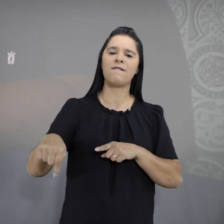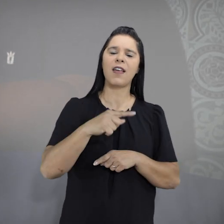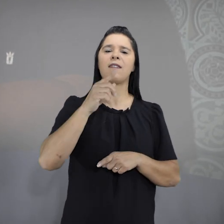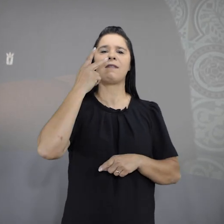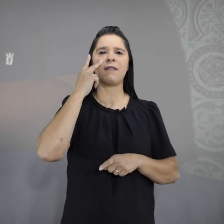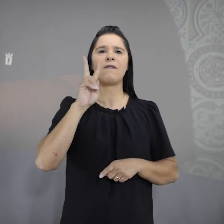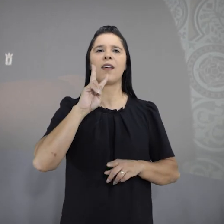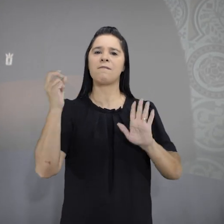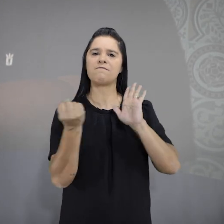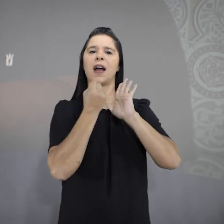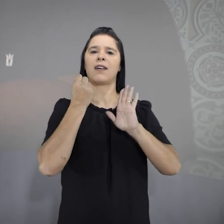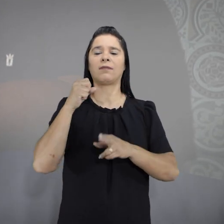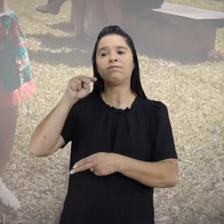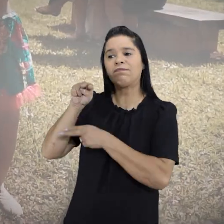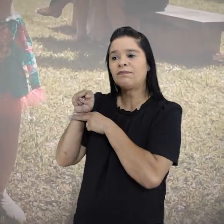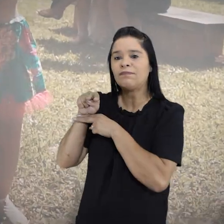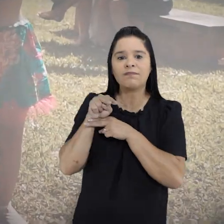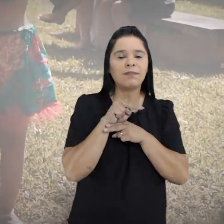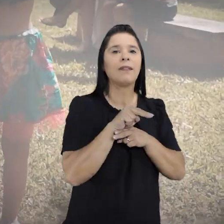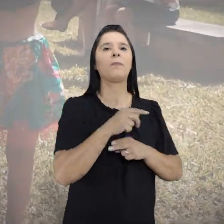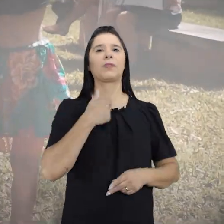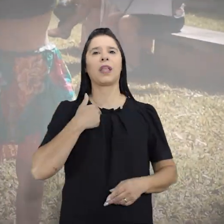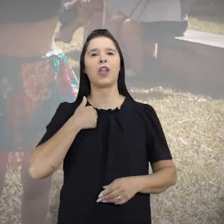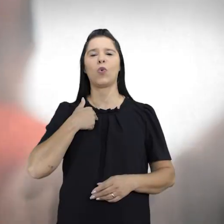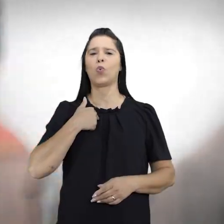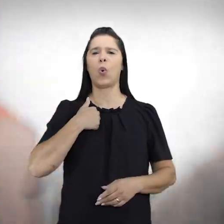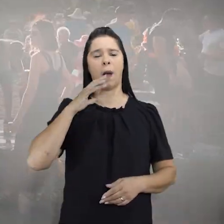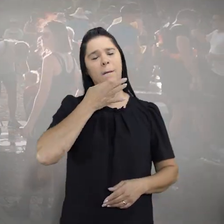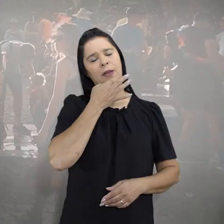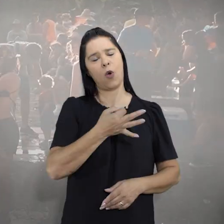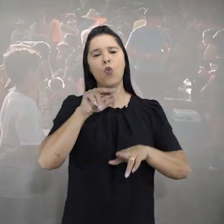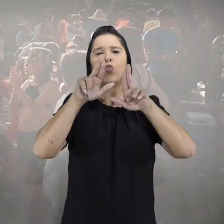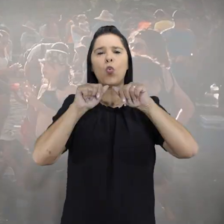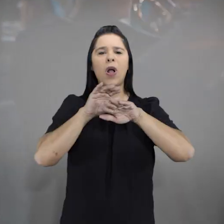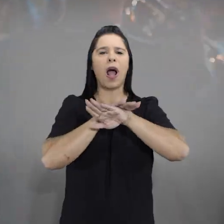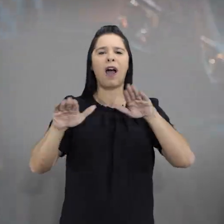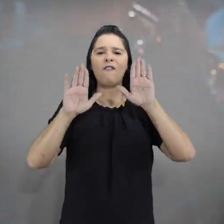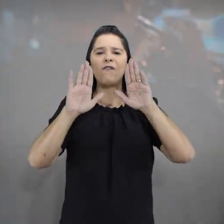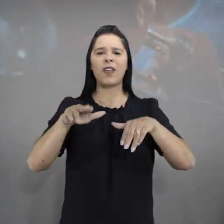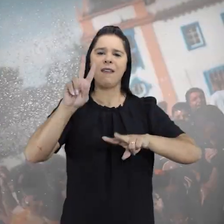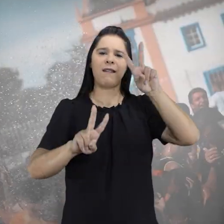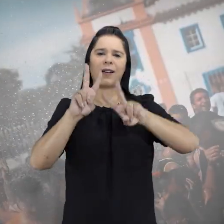vem marcar nosso carnaval de Tiradentes. Então eu acho que nunca pode acabar.